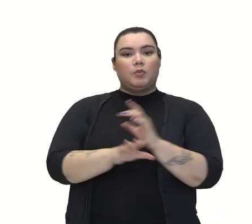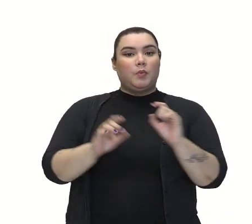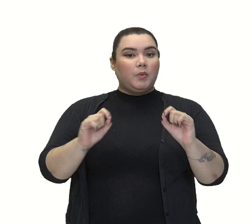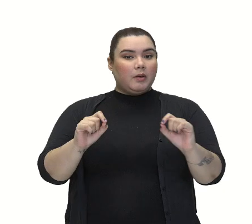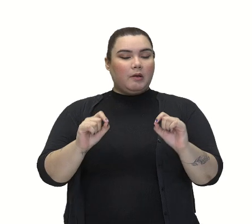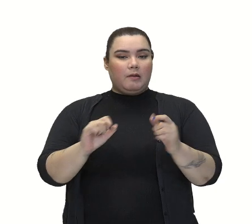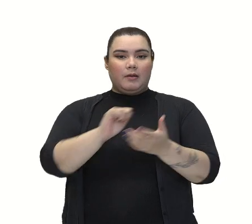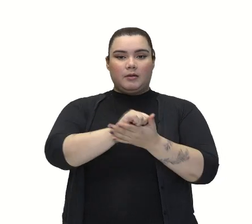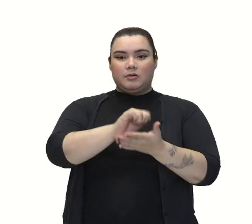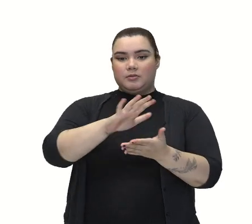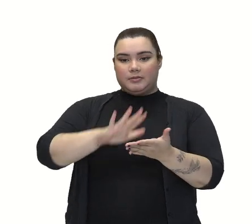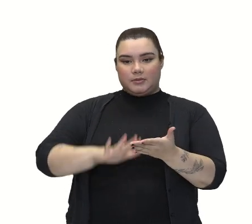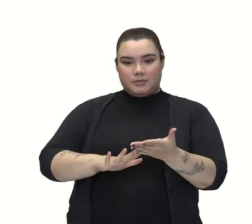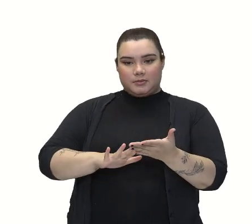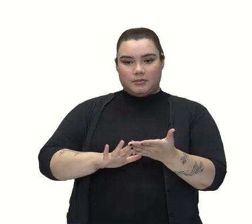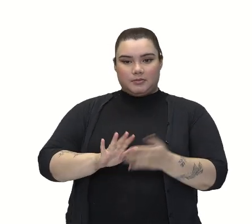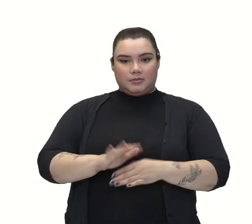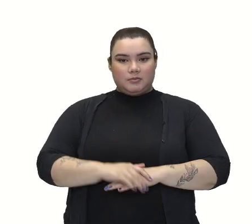atividade.